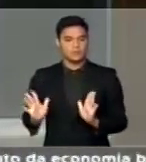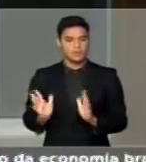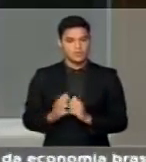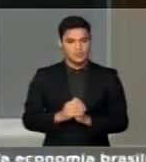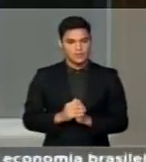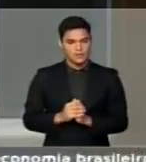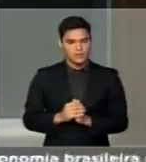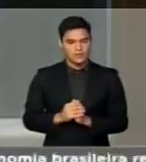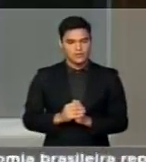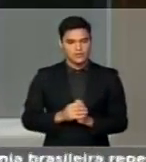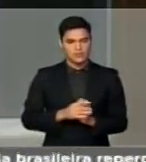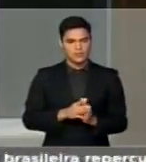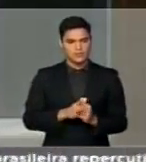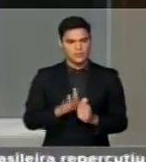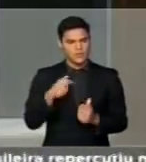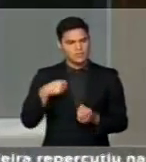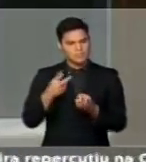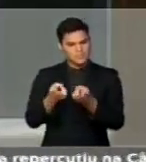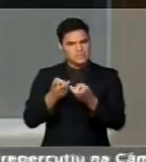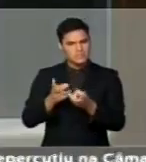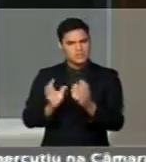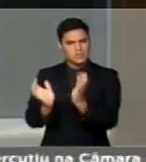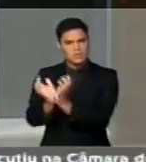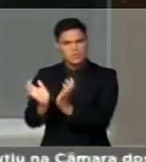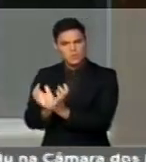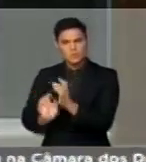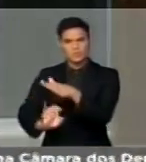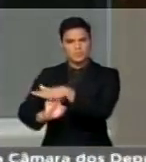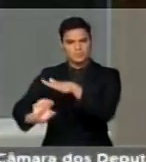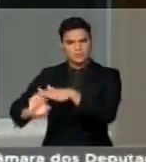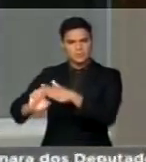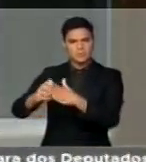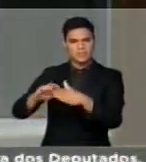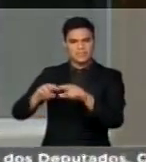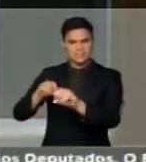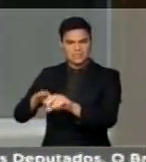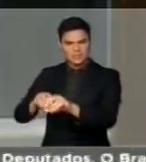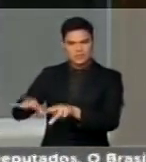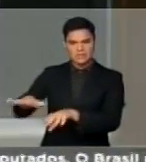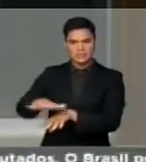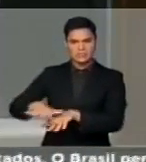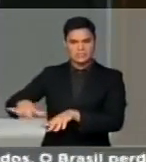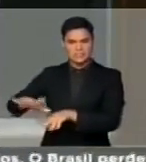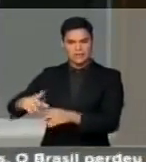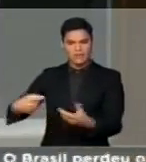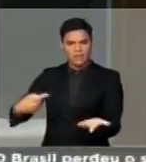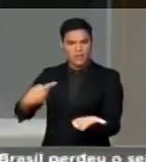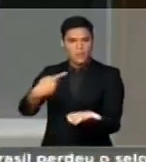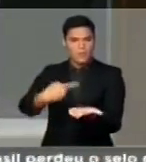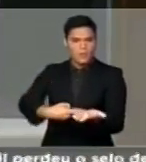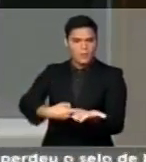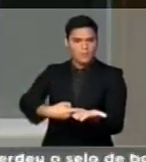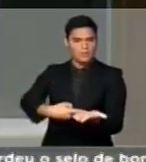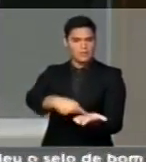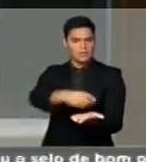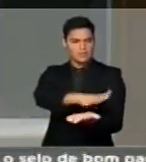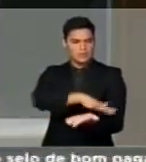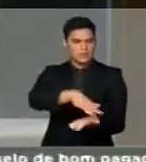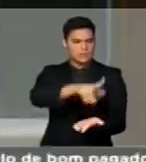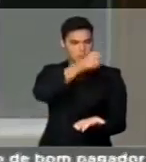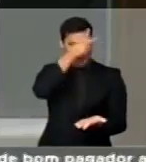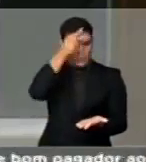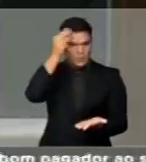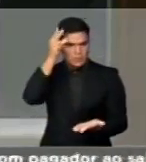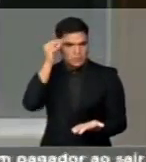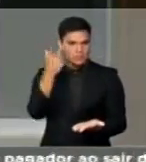a ação de grupos empresariais e educacionais em conluio com as prefeituras municipais, e no